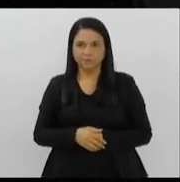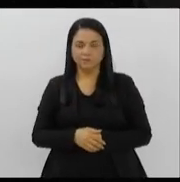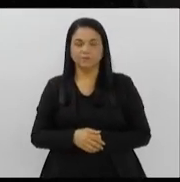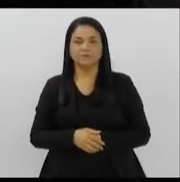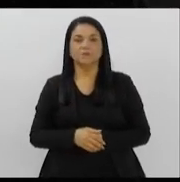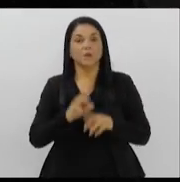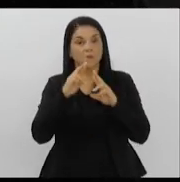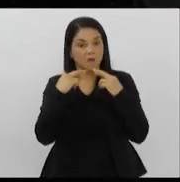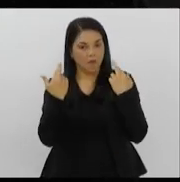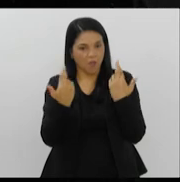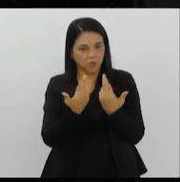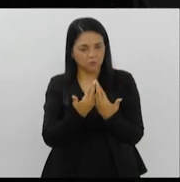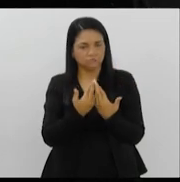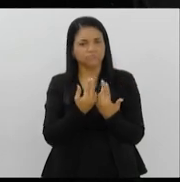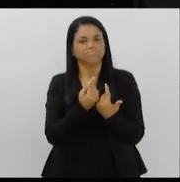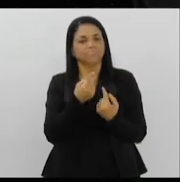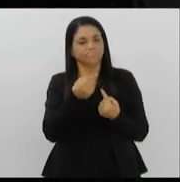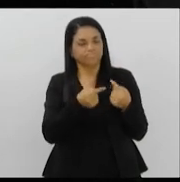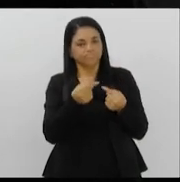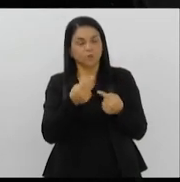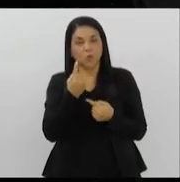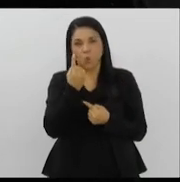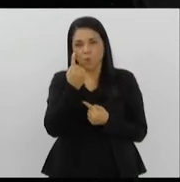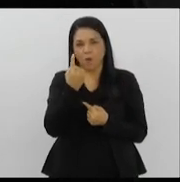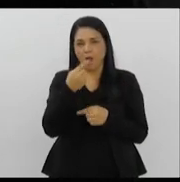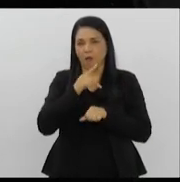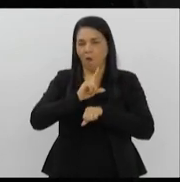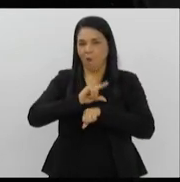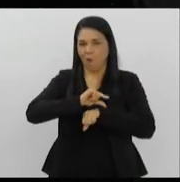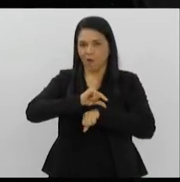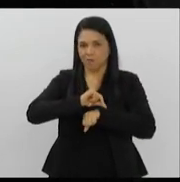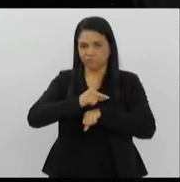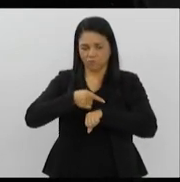extensa, de 1h30,